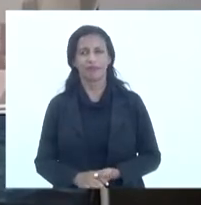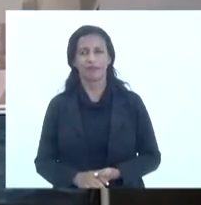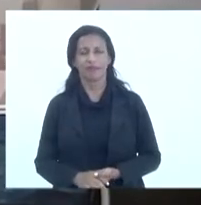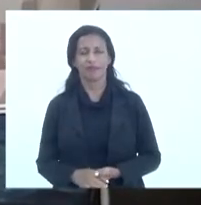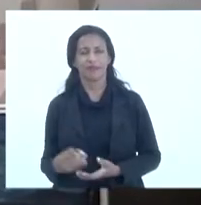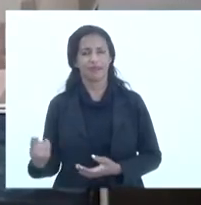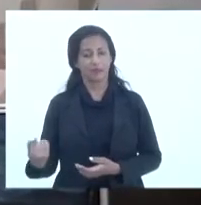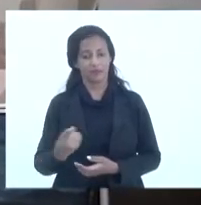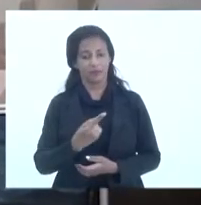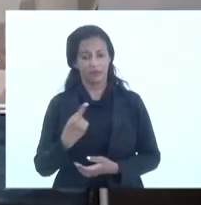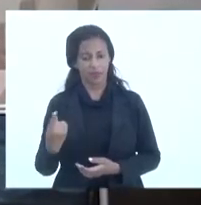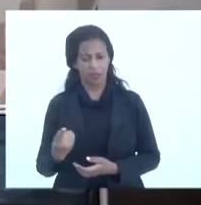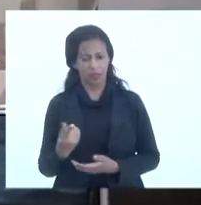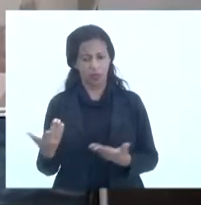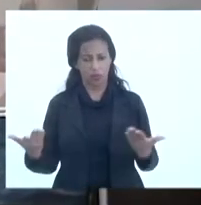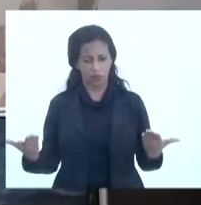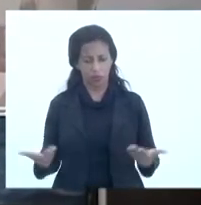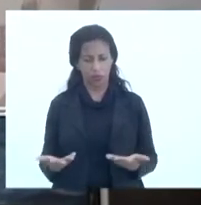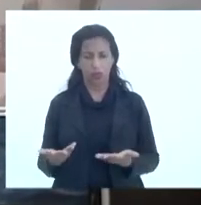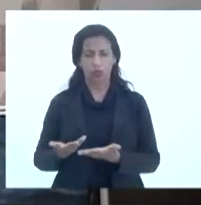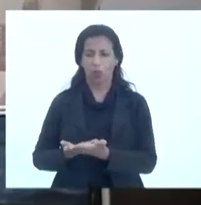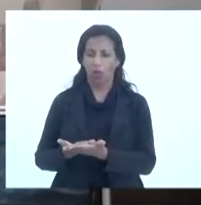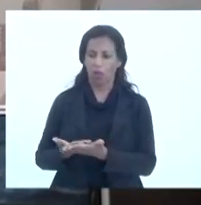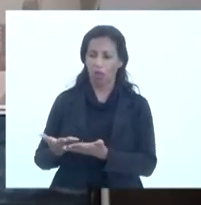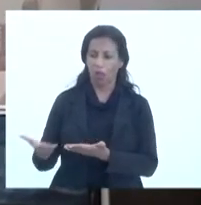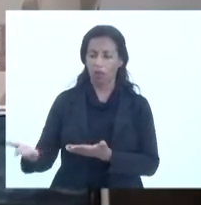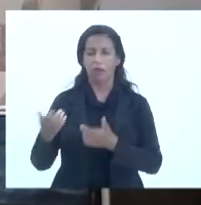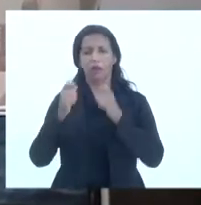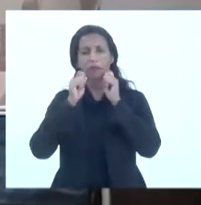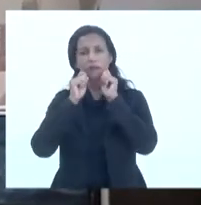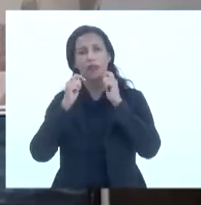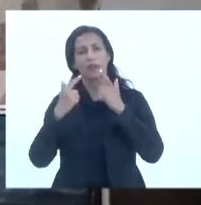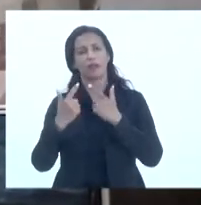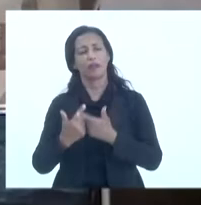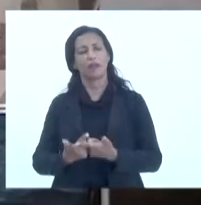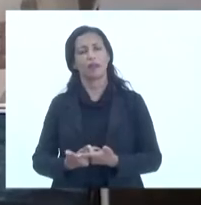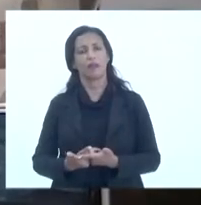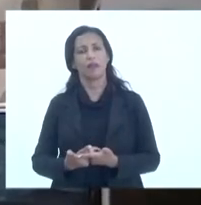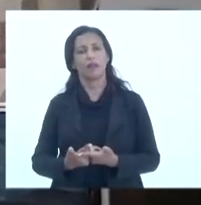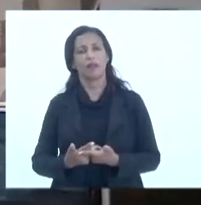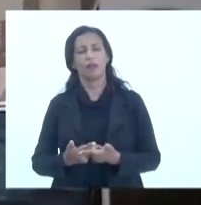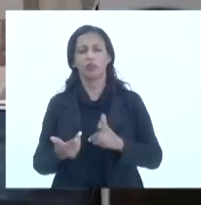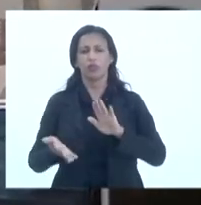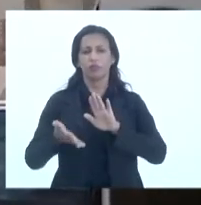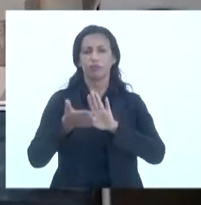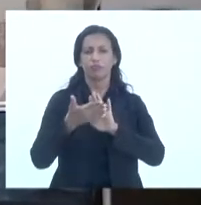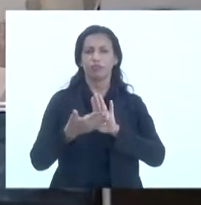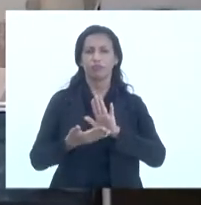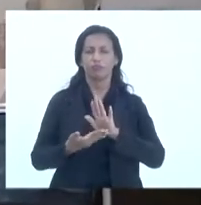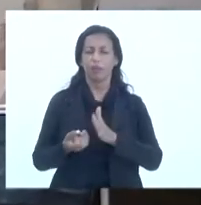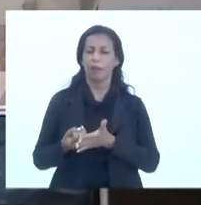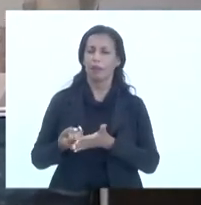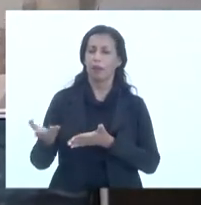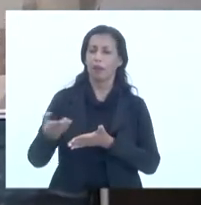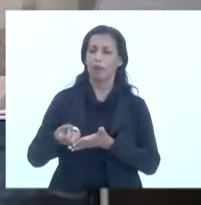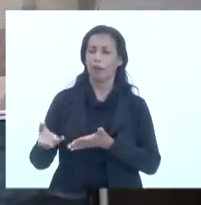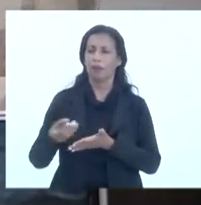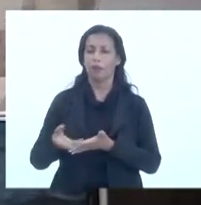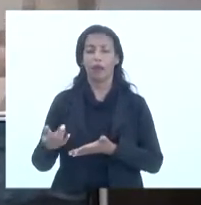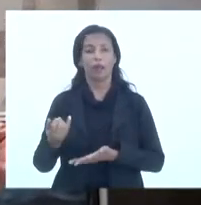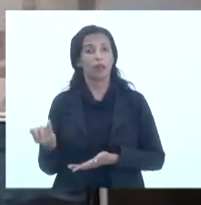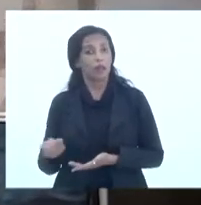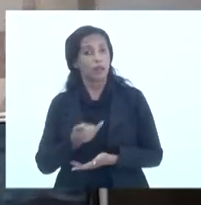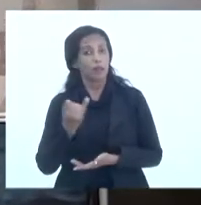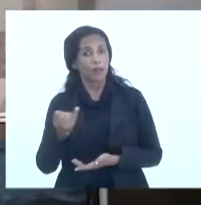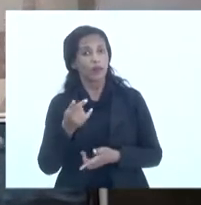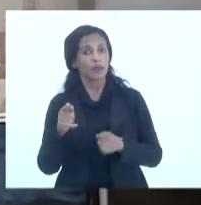que nós podemos estar encaminhando a Assembleia, né, as nossas demandas. E o importante também é que a Assembleia